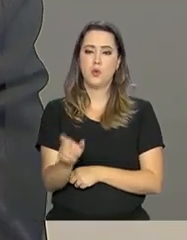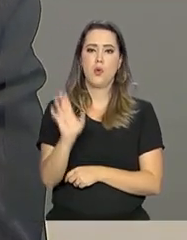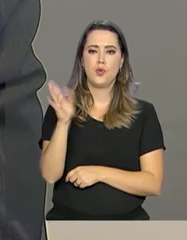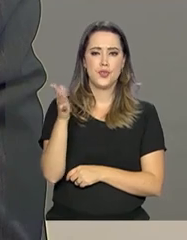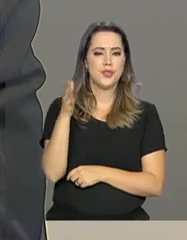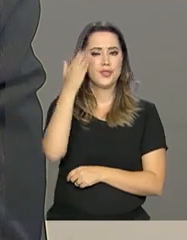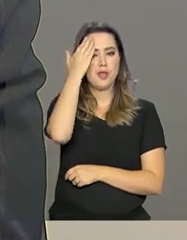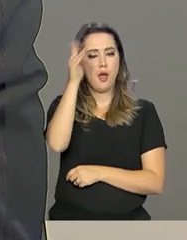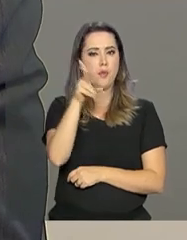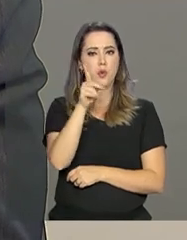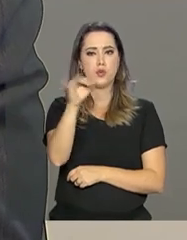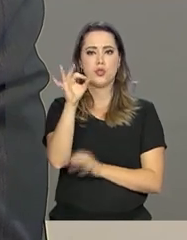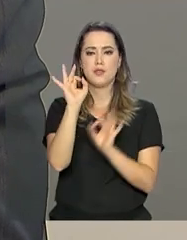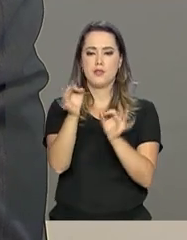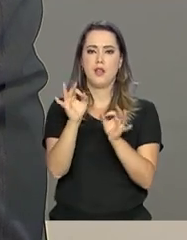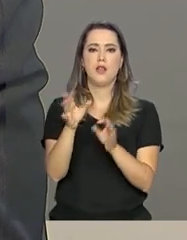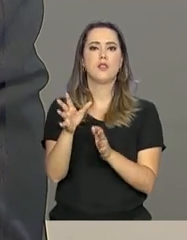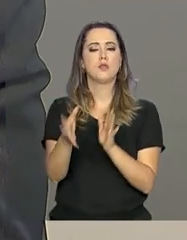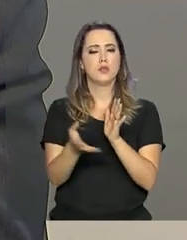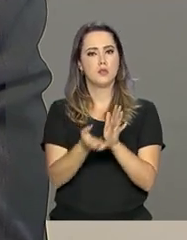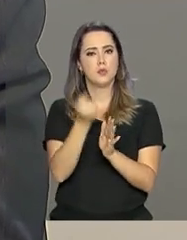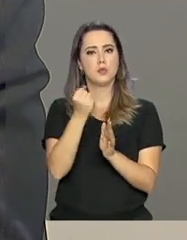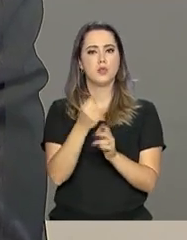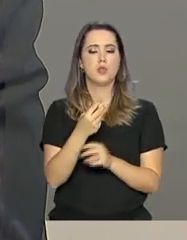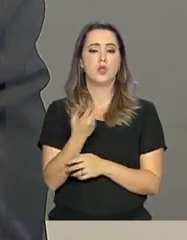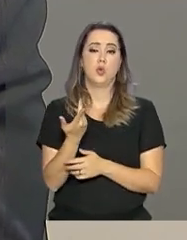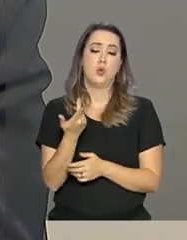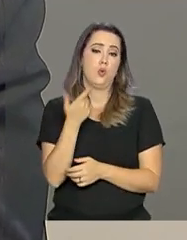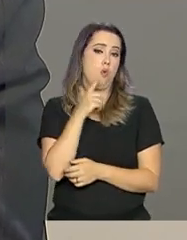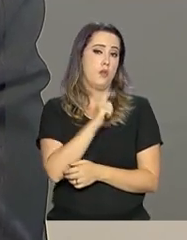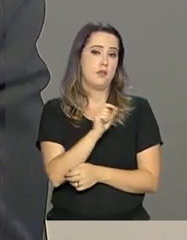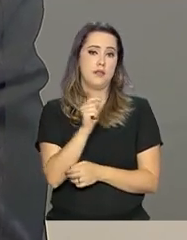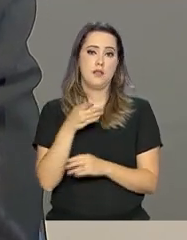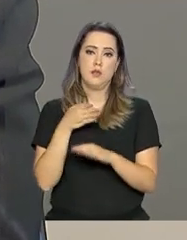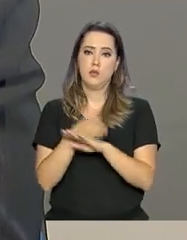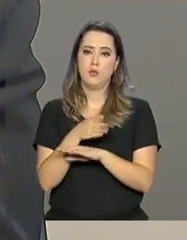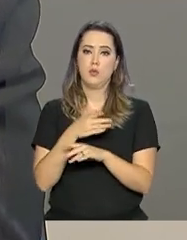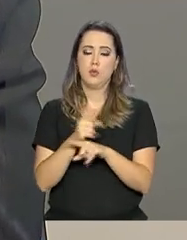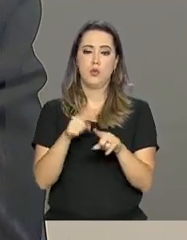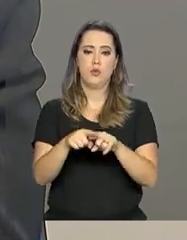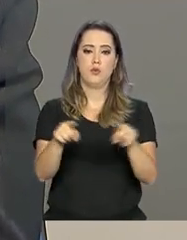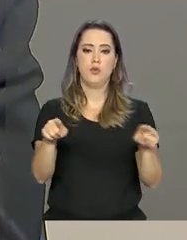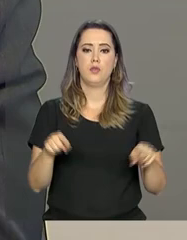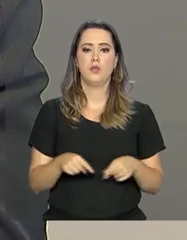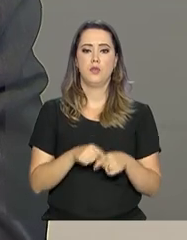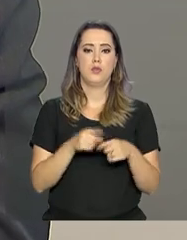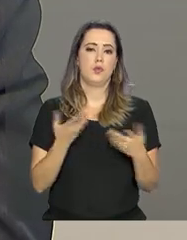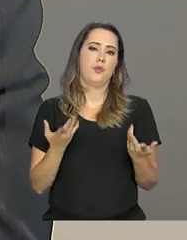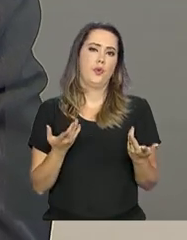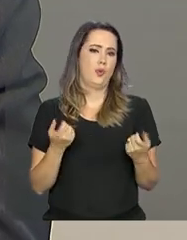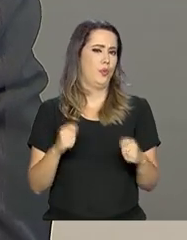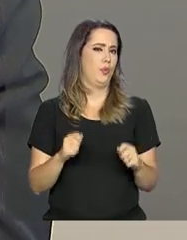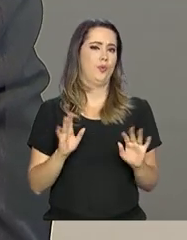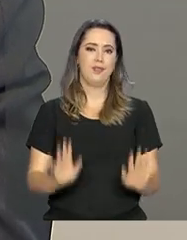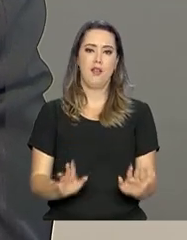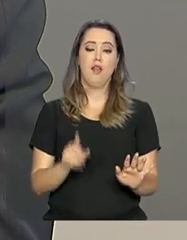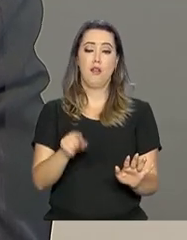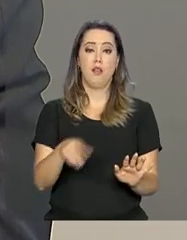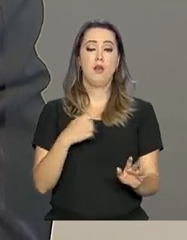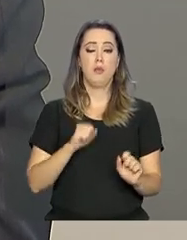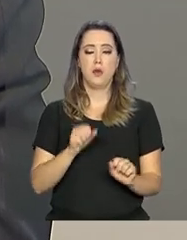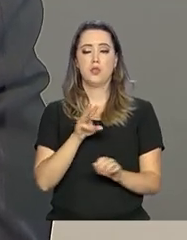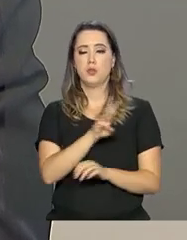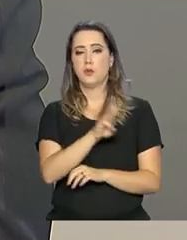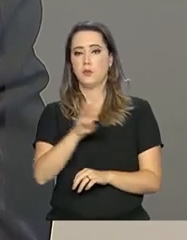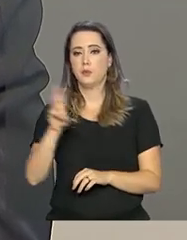tem data e hora marcada vai na agência e tira não conseguindo na agência que é o praticamente impossível ele consegue tirar